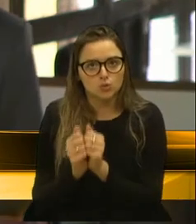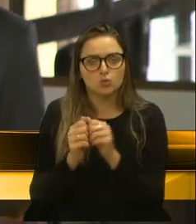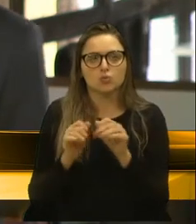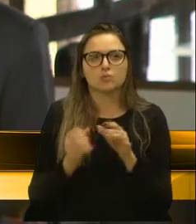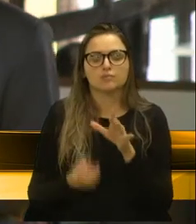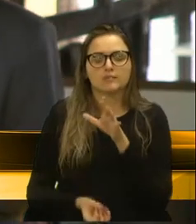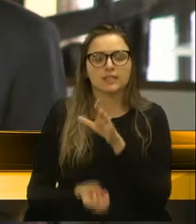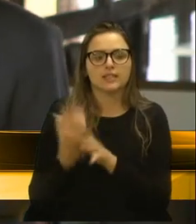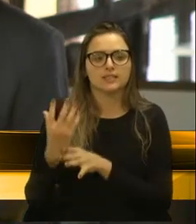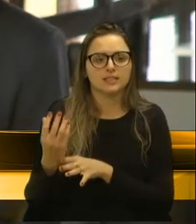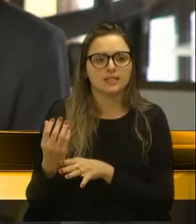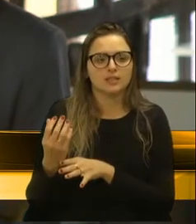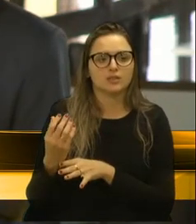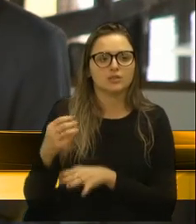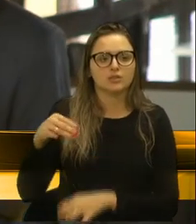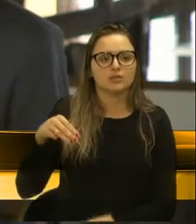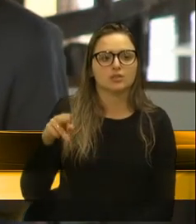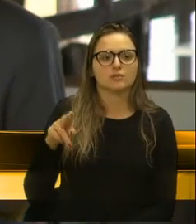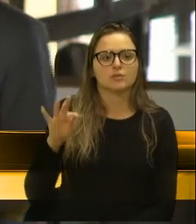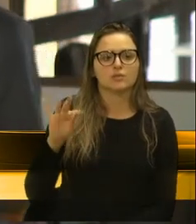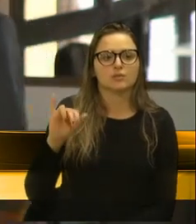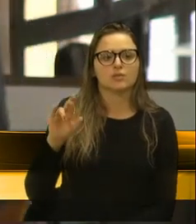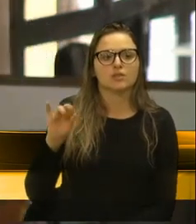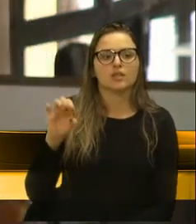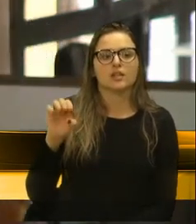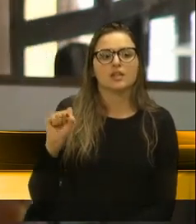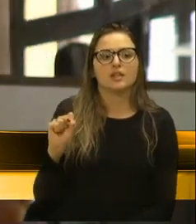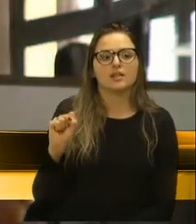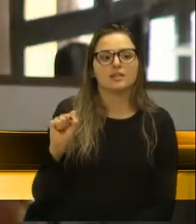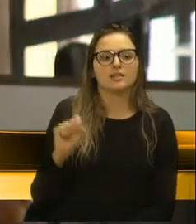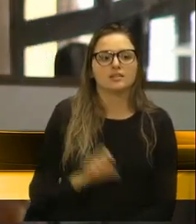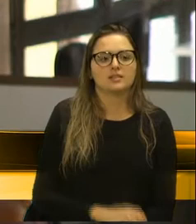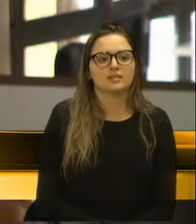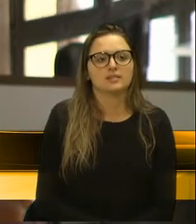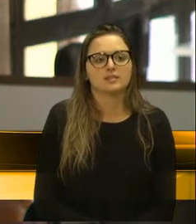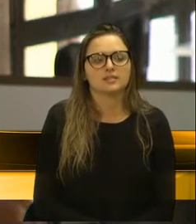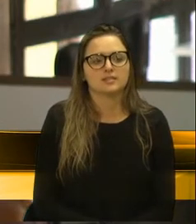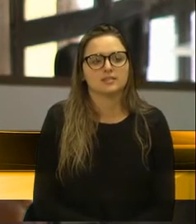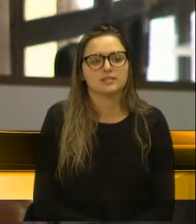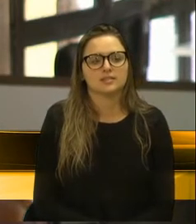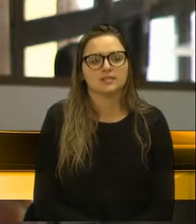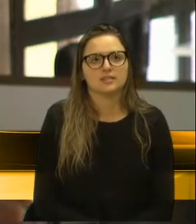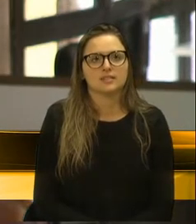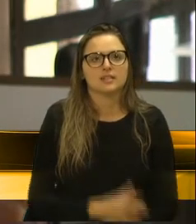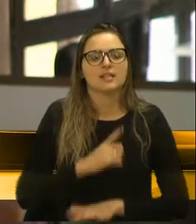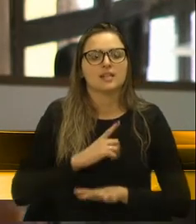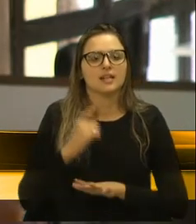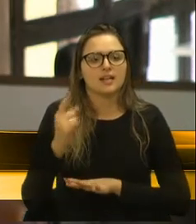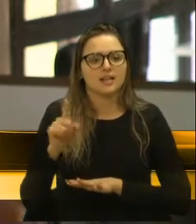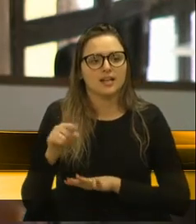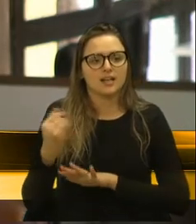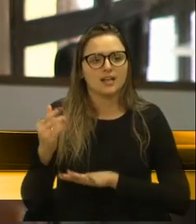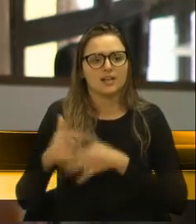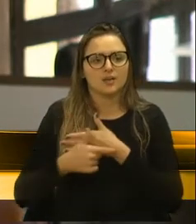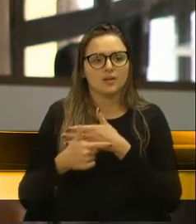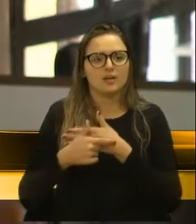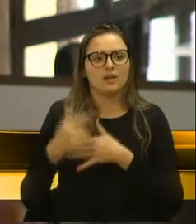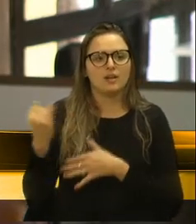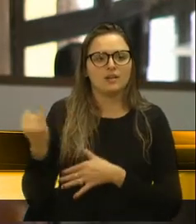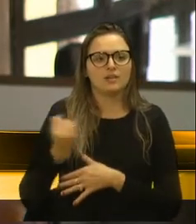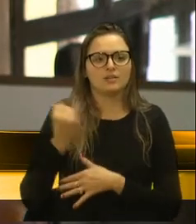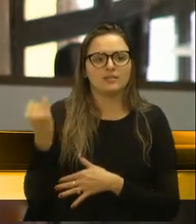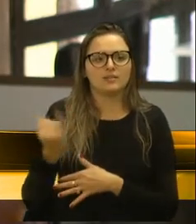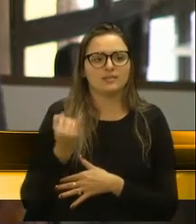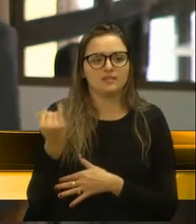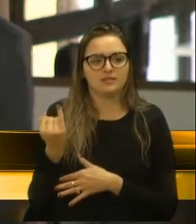criação de mutirões. O debate ontem nessa casa de manutenção dos empregos da Codeca, ele é fundamental. Pode sim